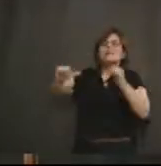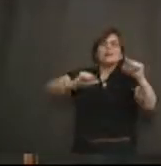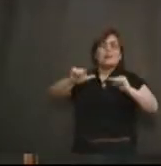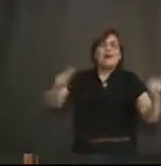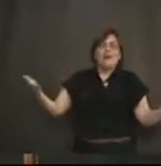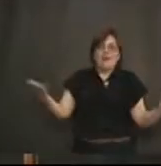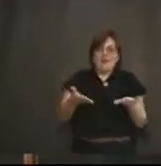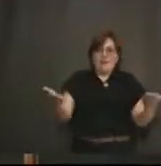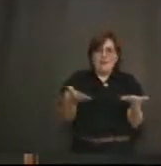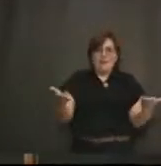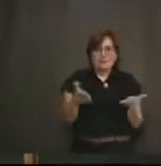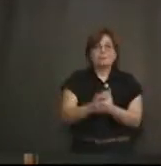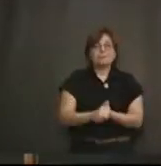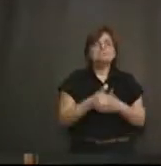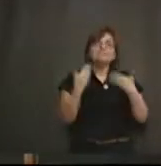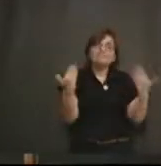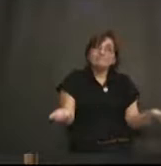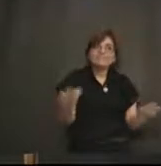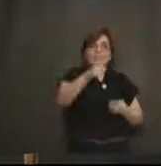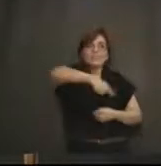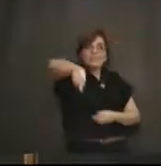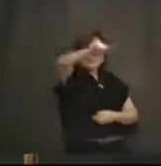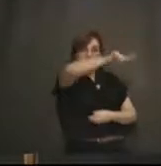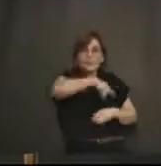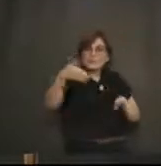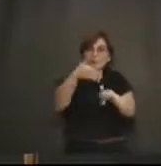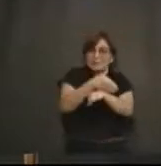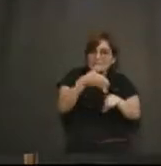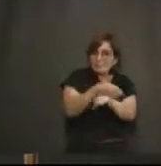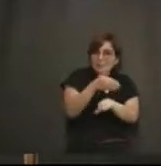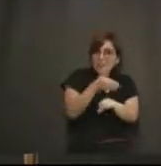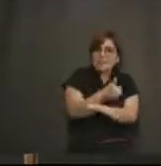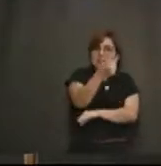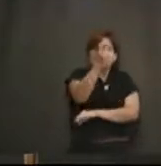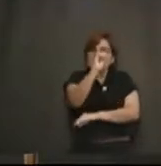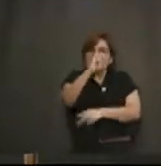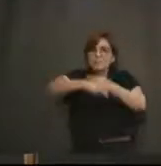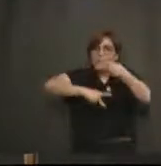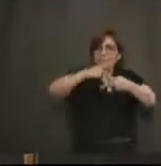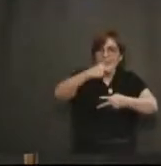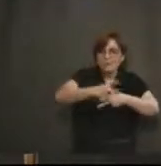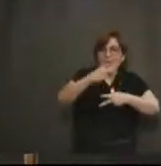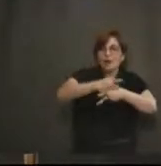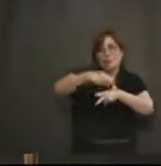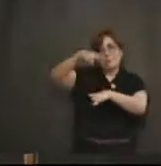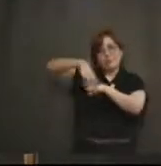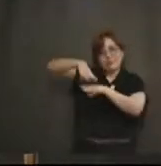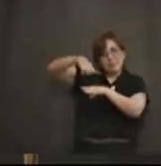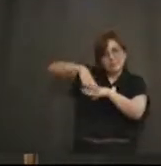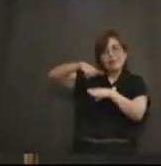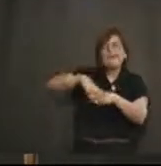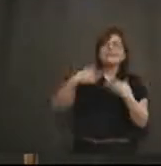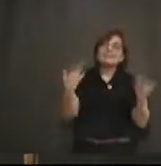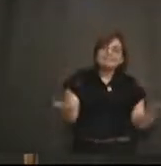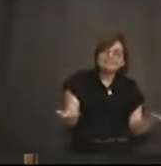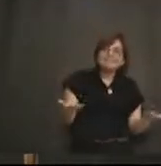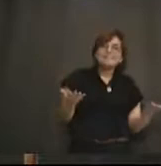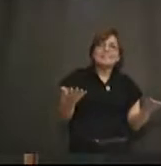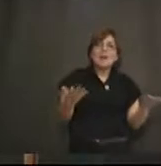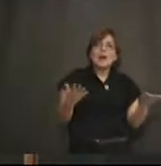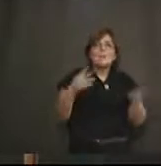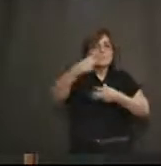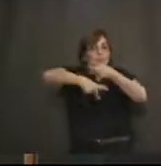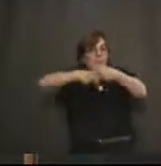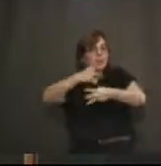Prezados e prezadas participantes da 10ª Bienal de Matemática, é exatamente isso. A 10ª Bienal não está começando